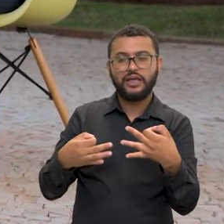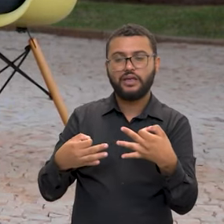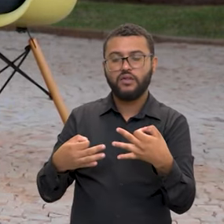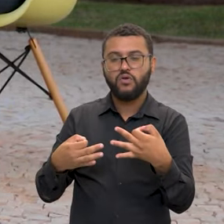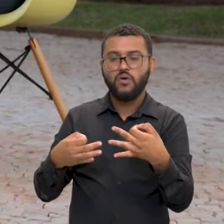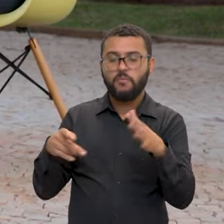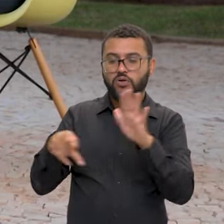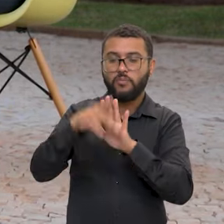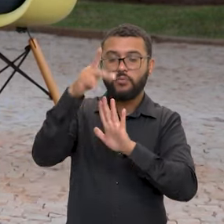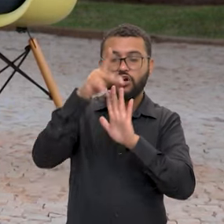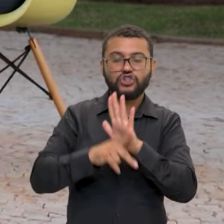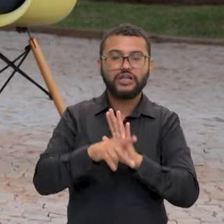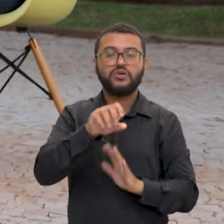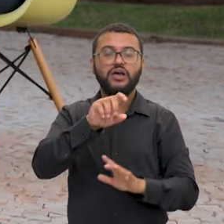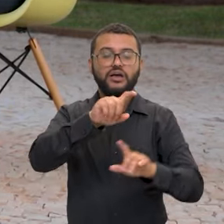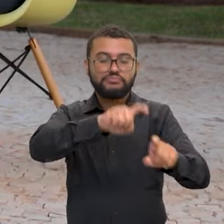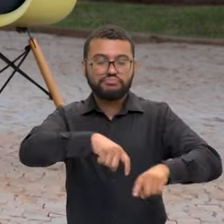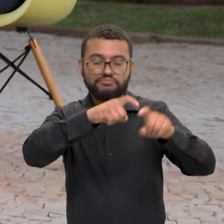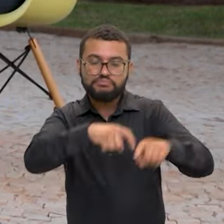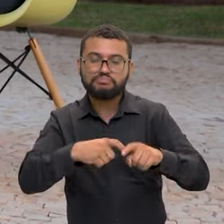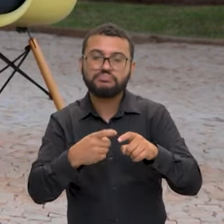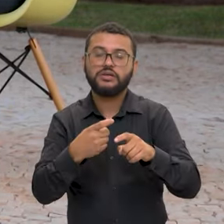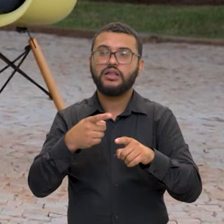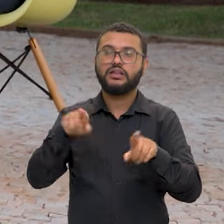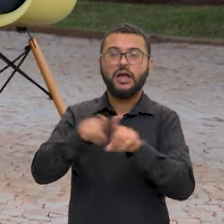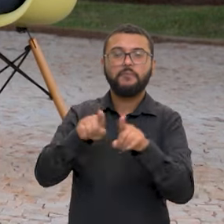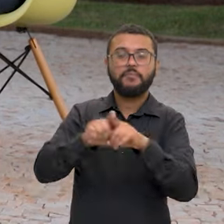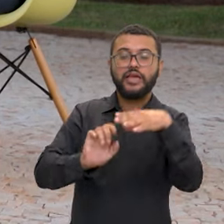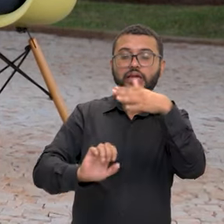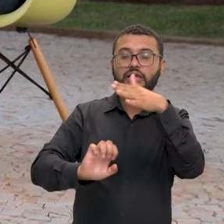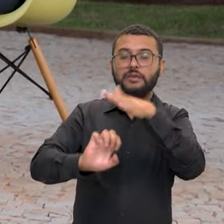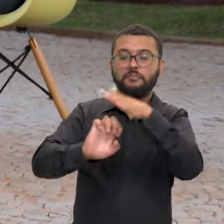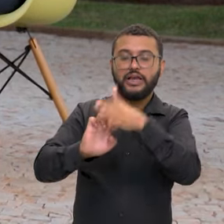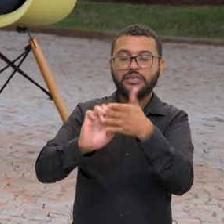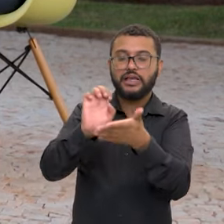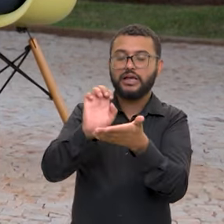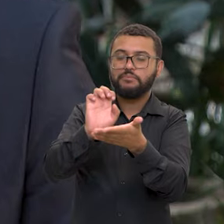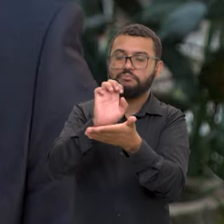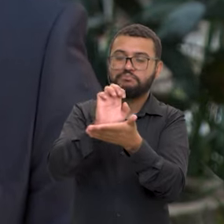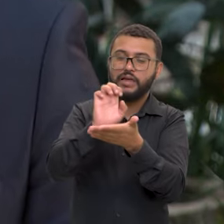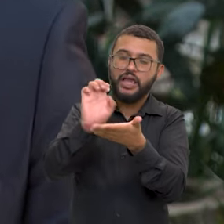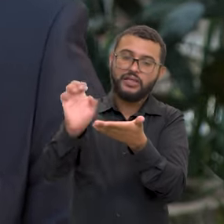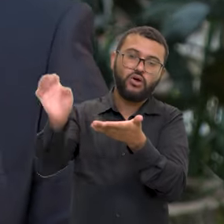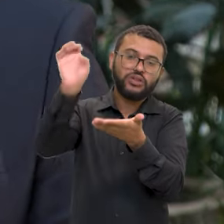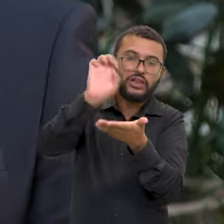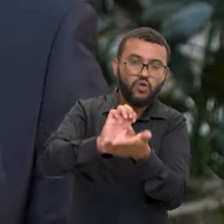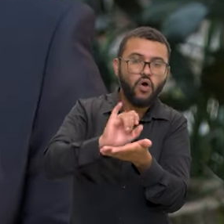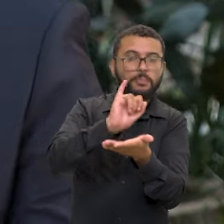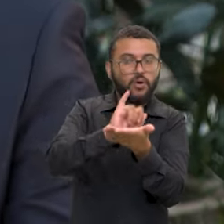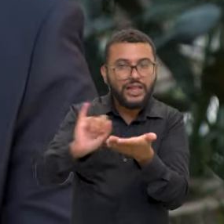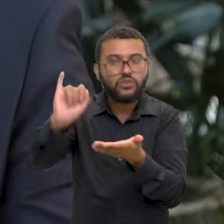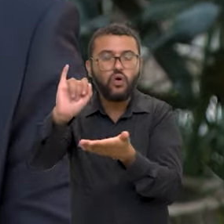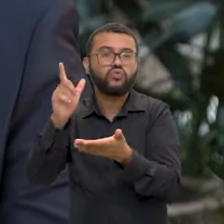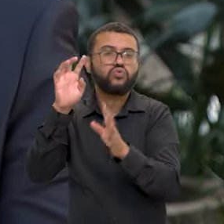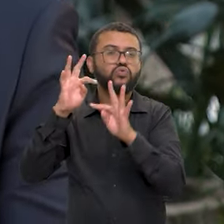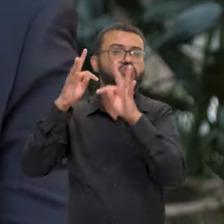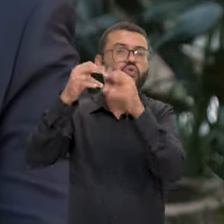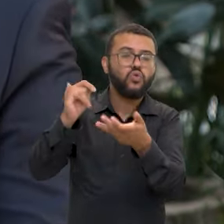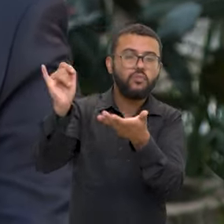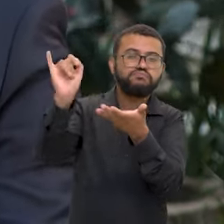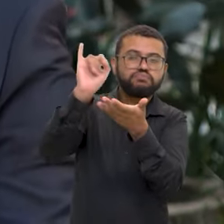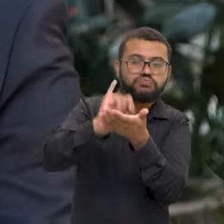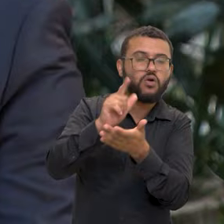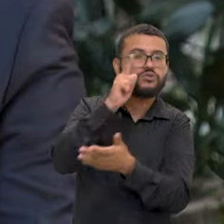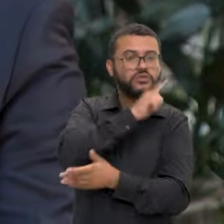gente dá para o mercado, para importadores, exportadores, país lá fora, que também precisam do que a gente produz, o que realmente a gente